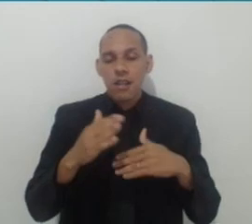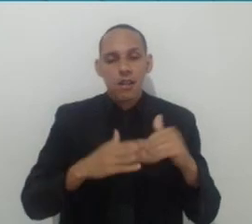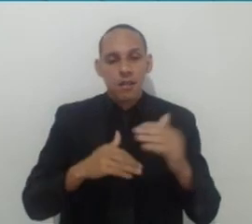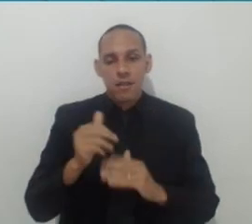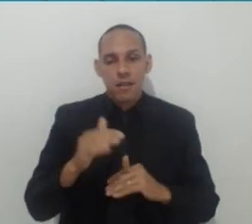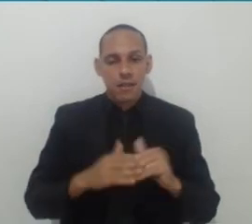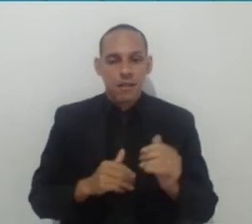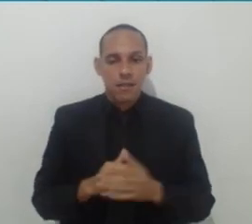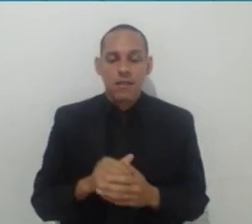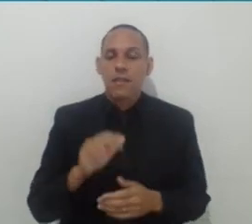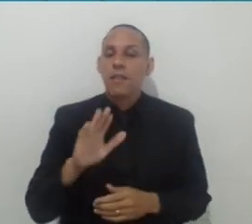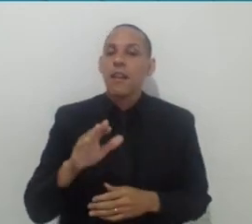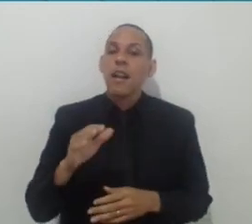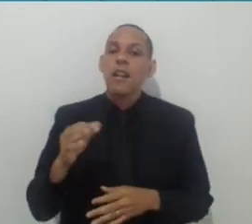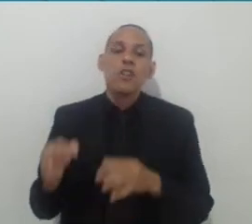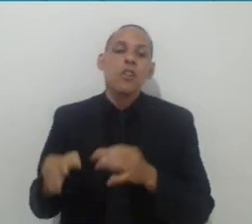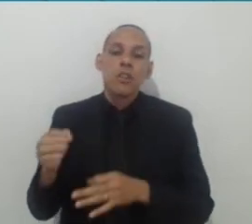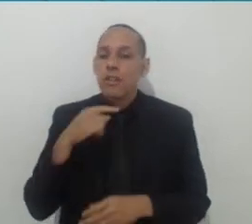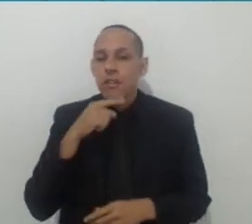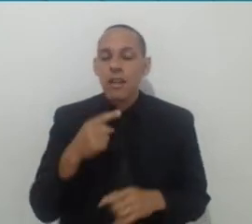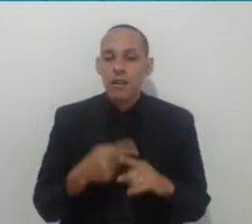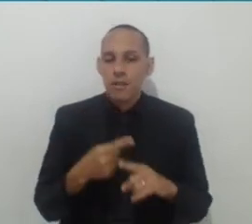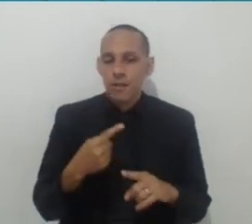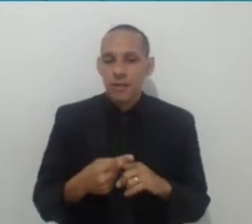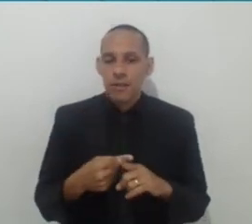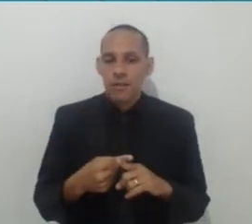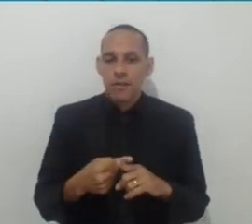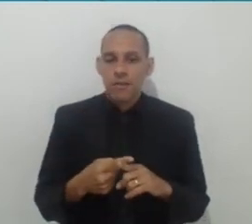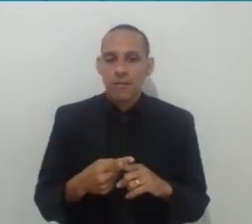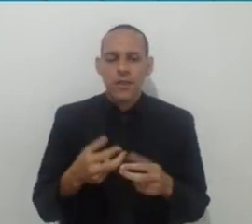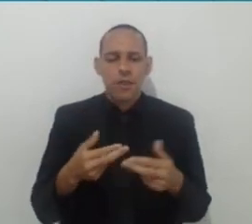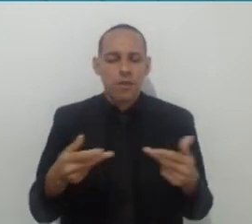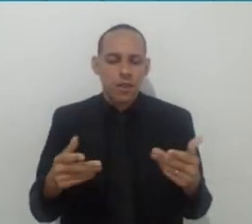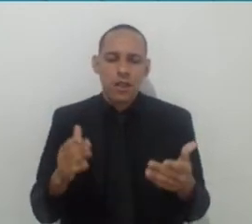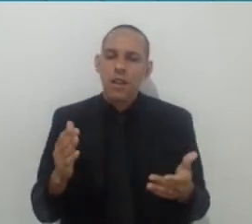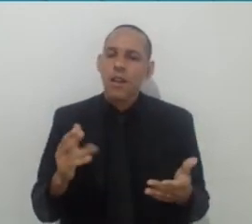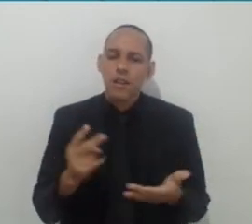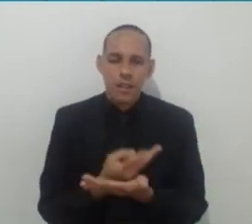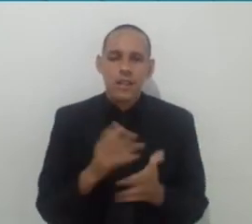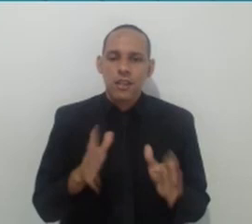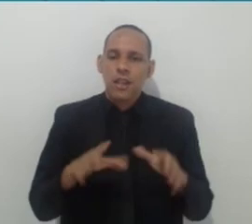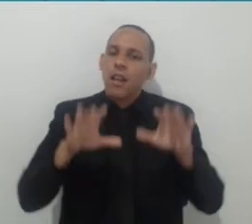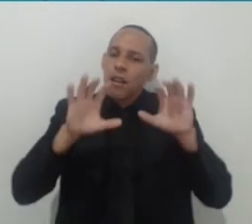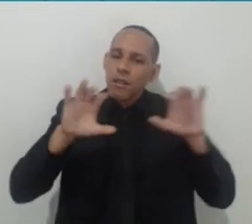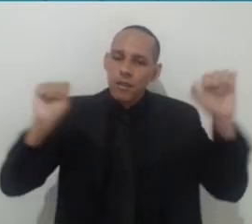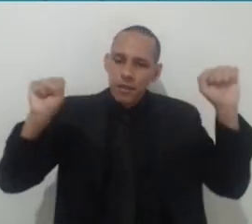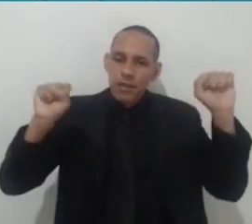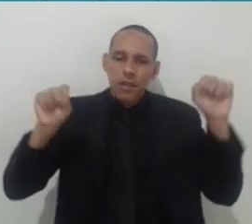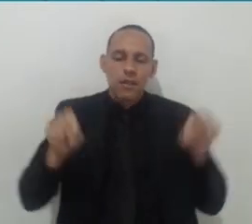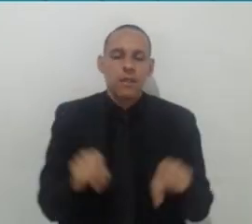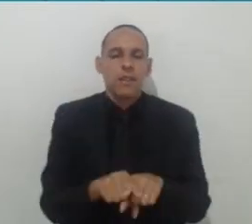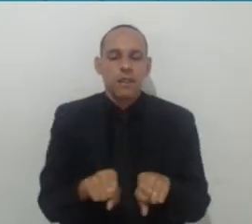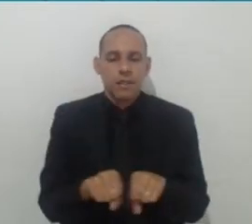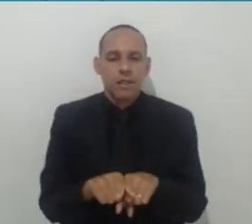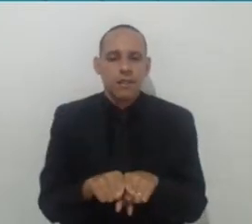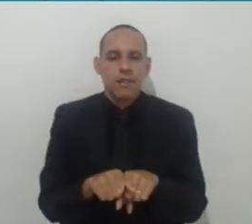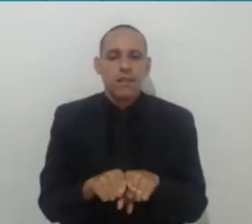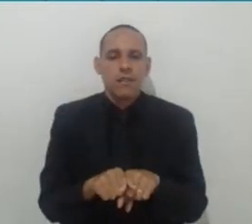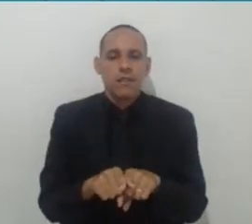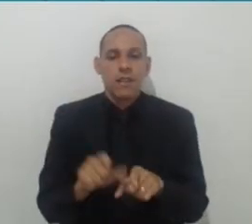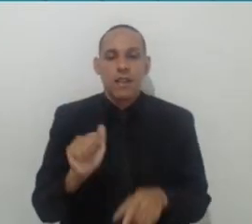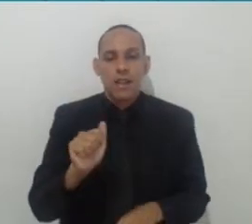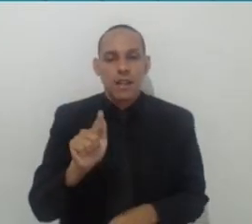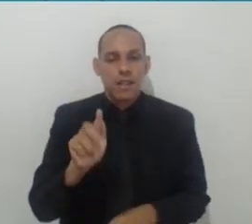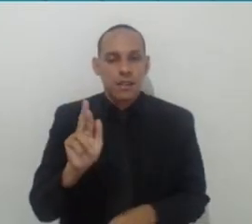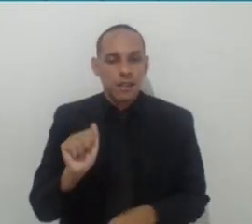não é juridicamente possível por força das decisões prolatadas, tanto no tribunal, quanto no agravo de instrumento, quanto